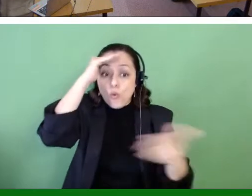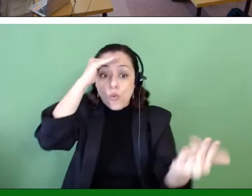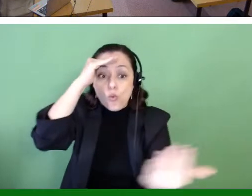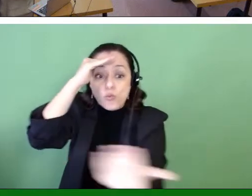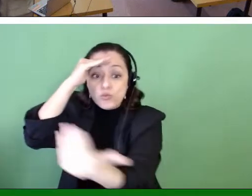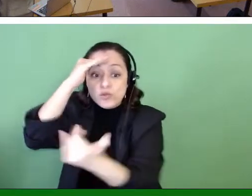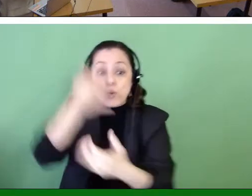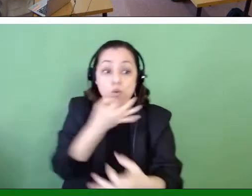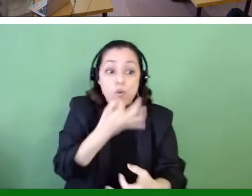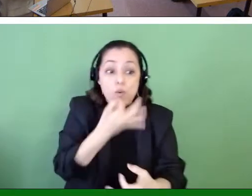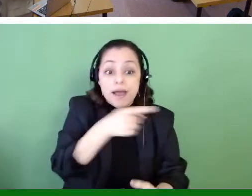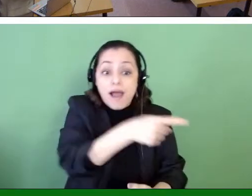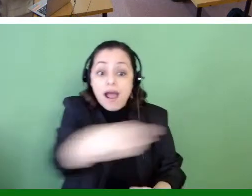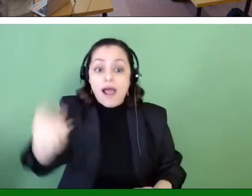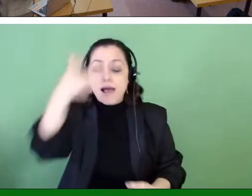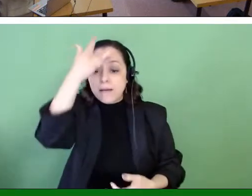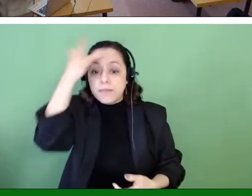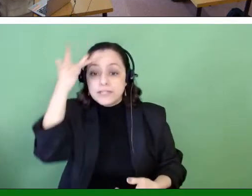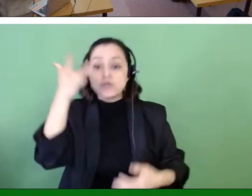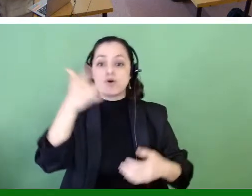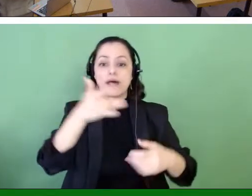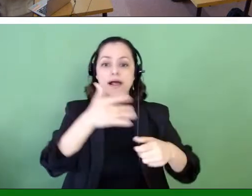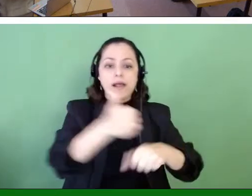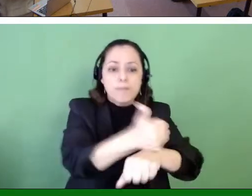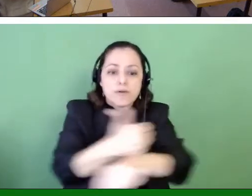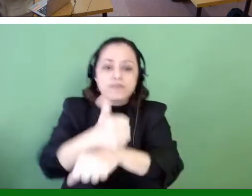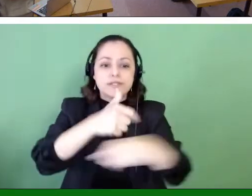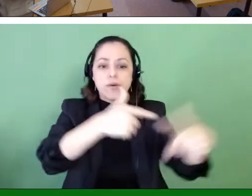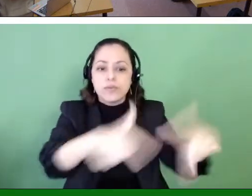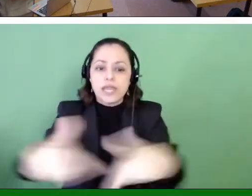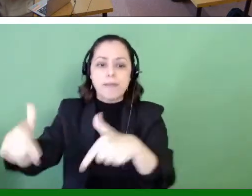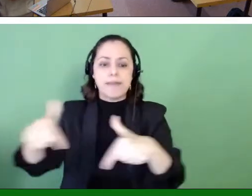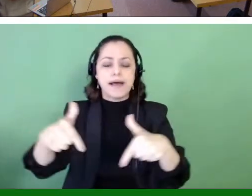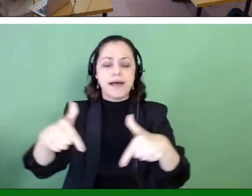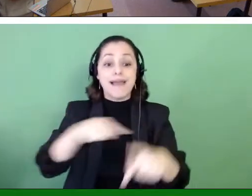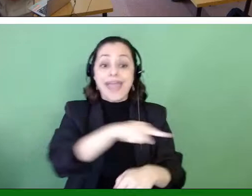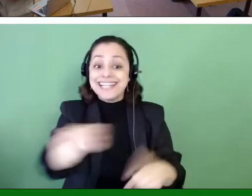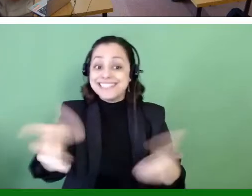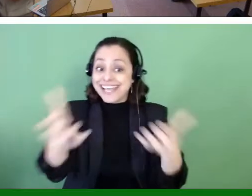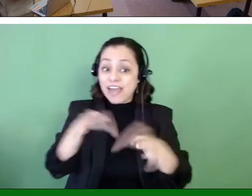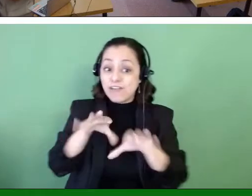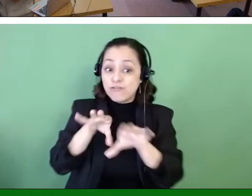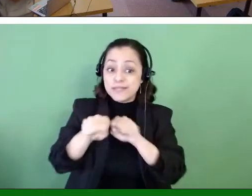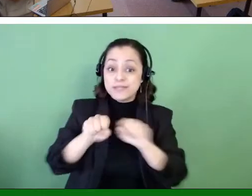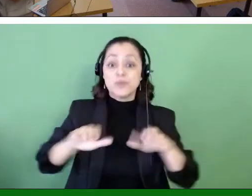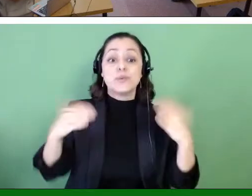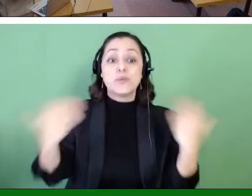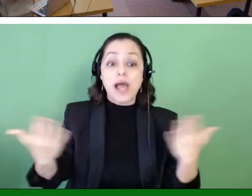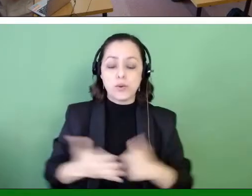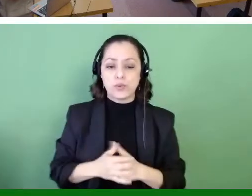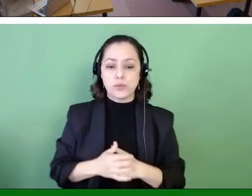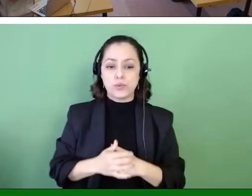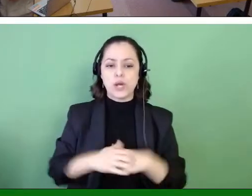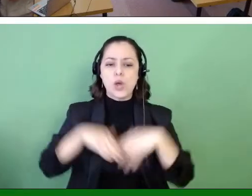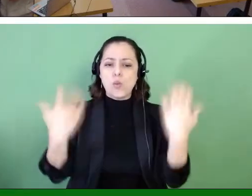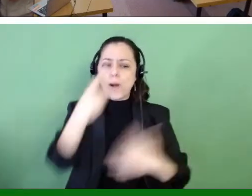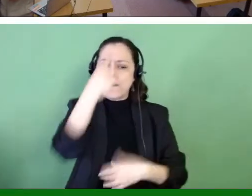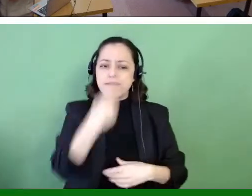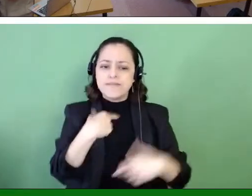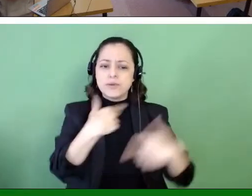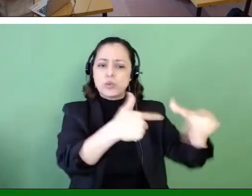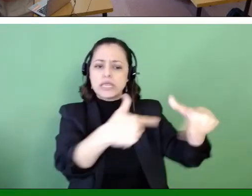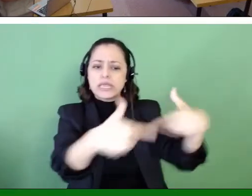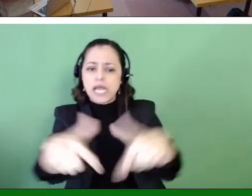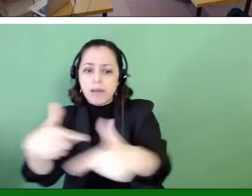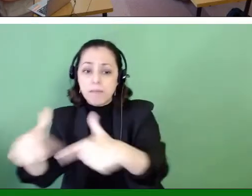formação que eles querem receber e a formação que eles acreditam e o que eles estão fazendo. Então, eu acho que esse é um primeiro